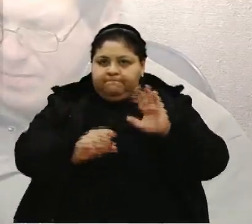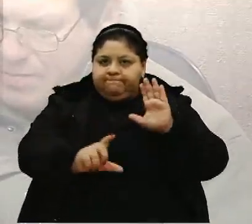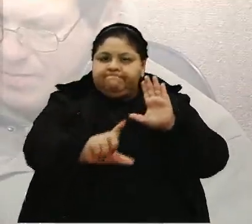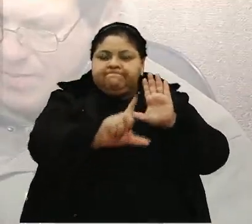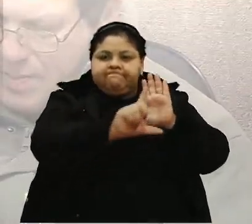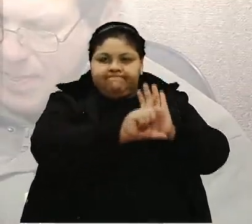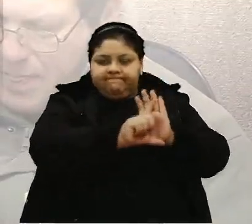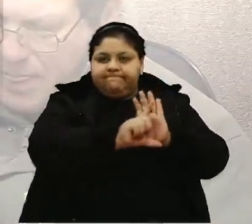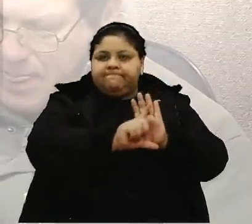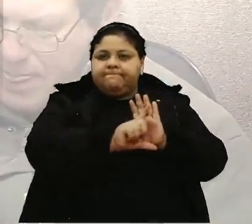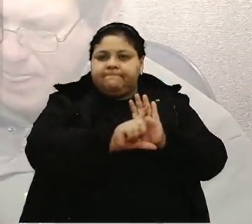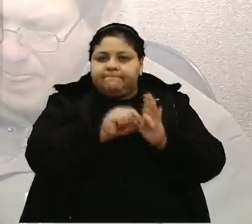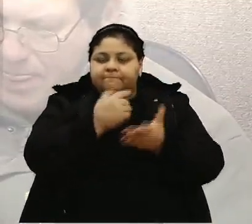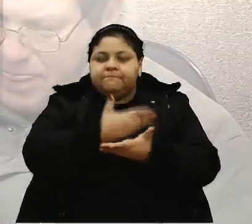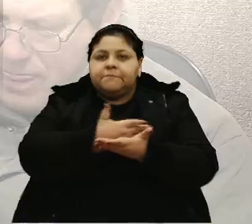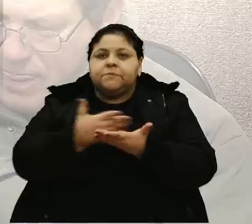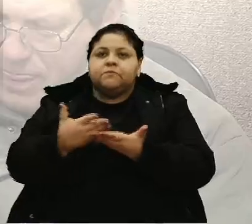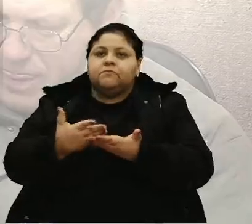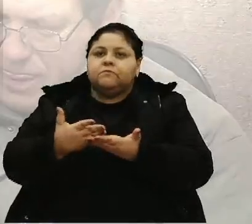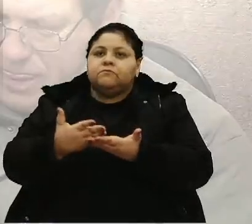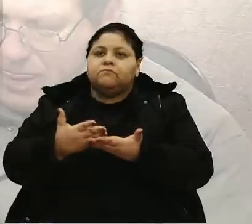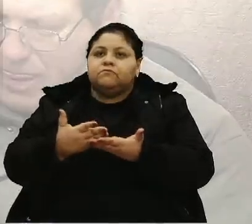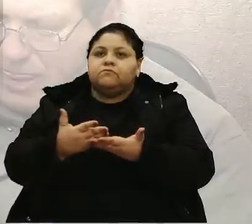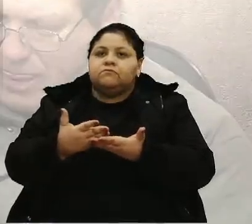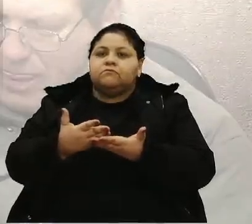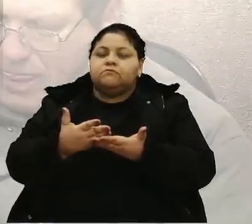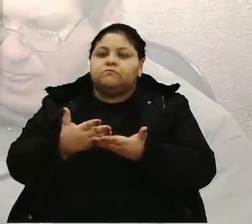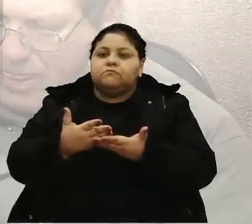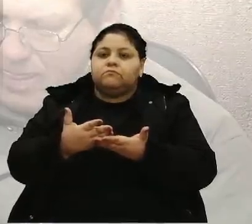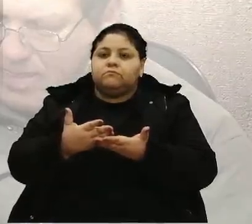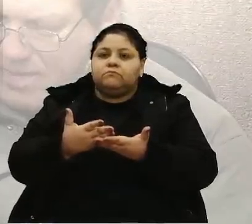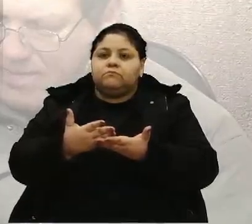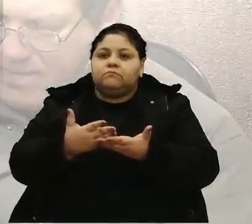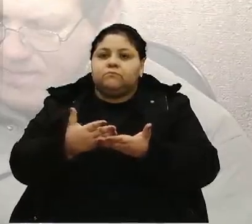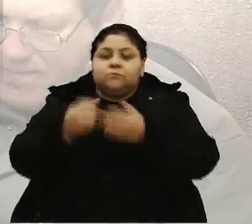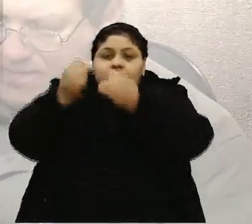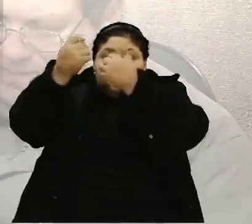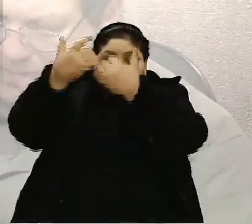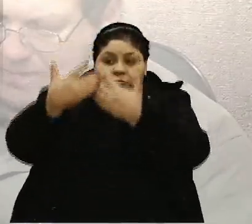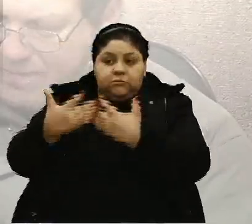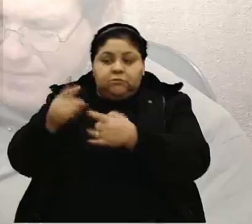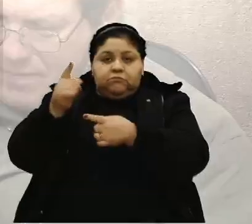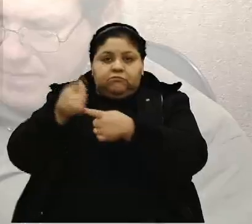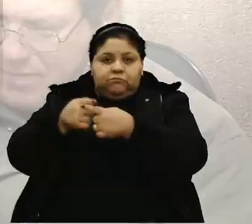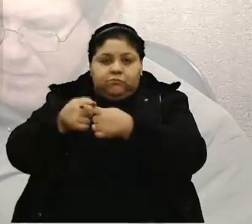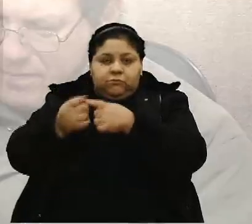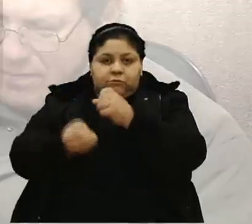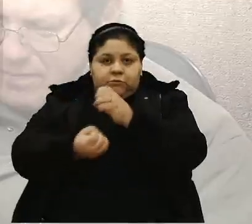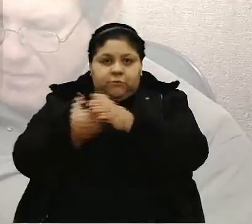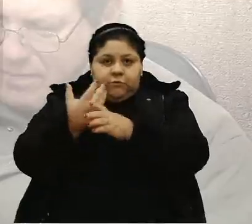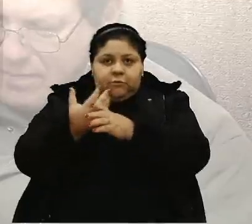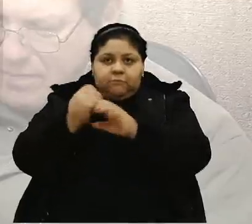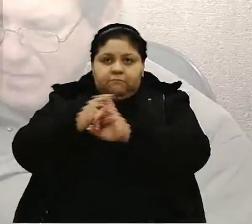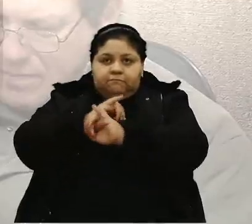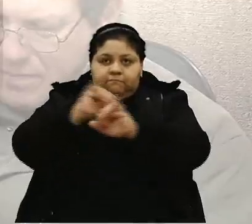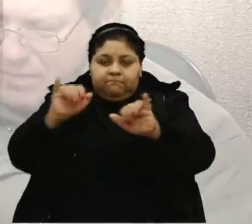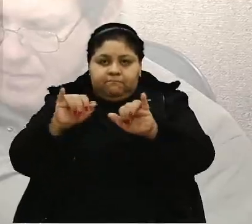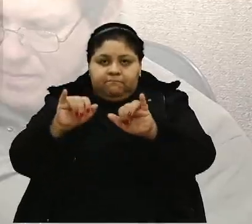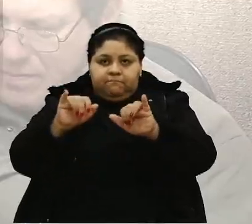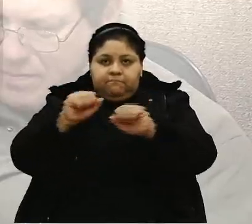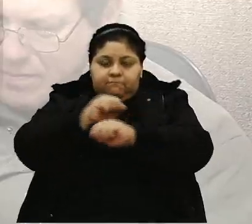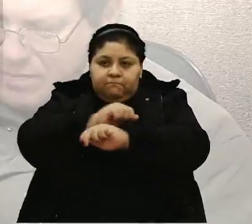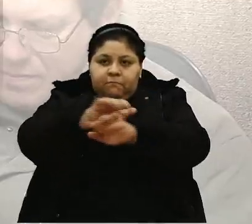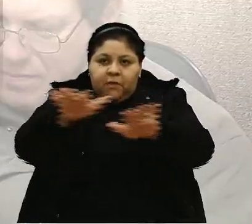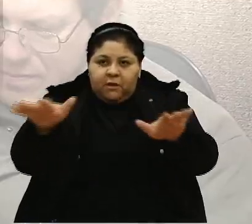legislativa, iniciativa é concorrente. Na exposição de motivos, o autor justifica a proposição